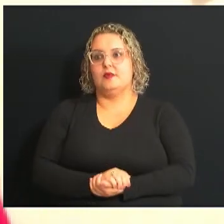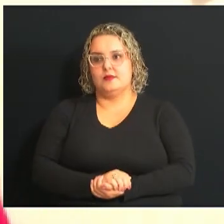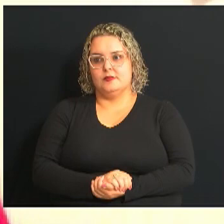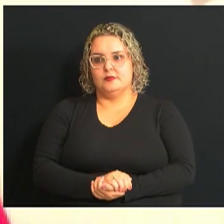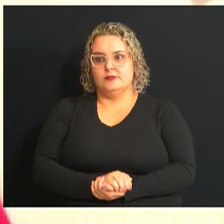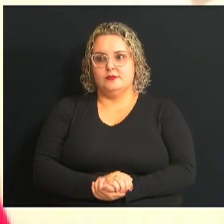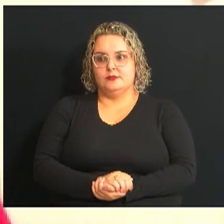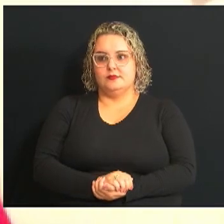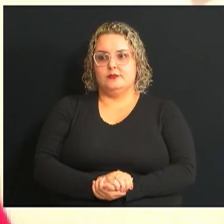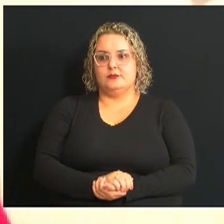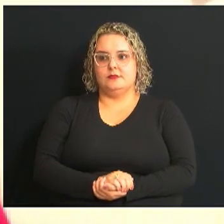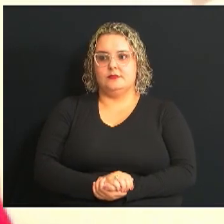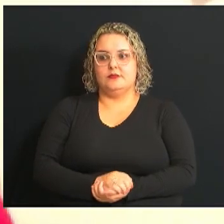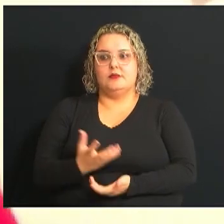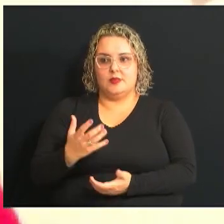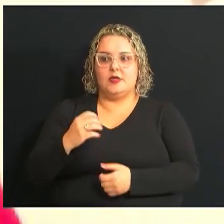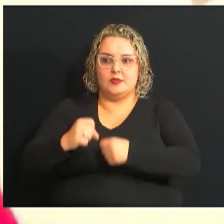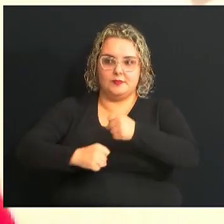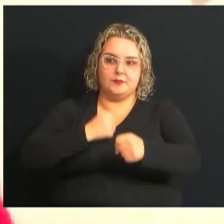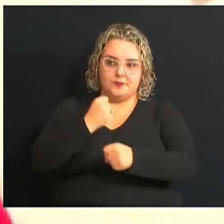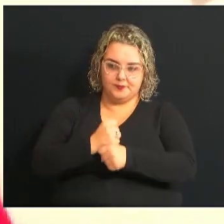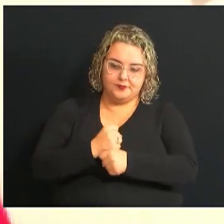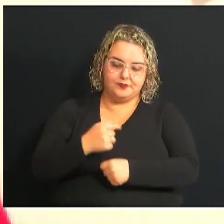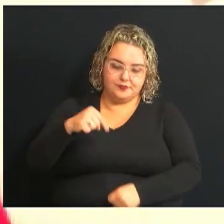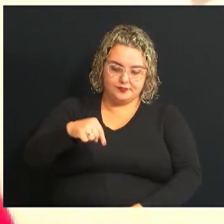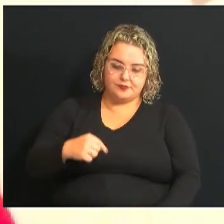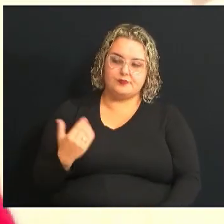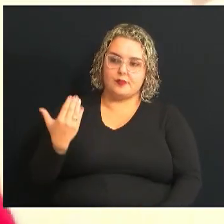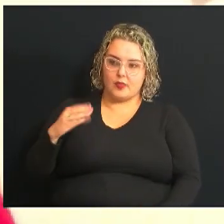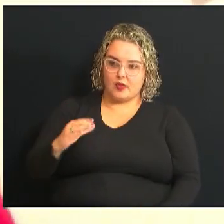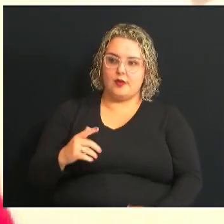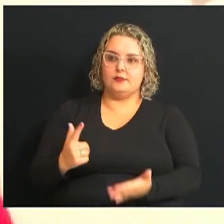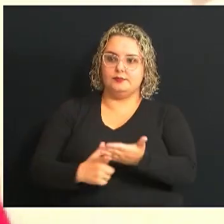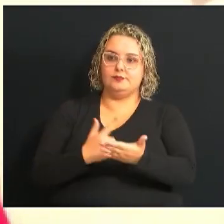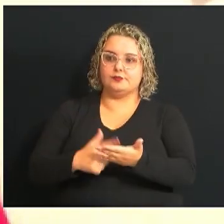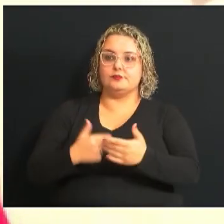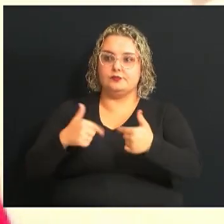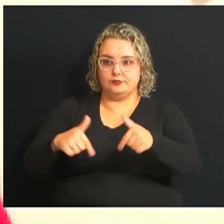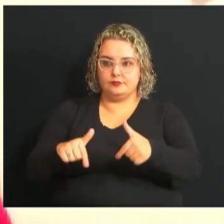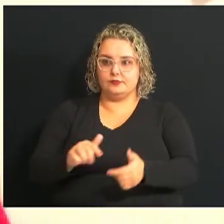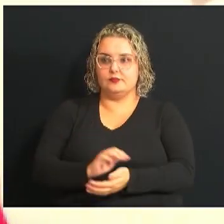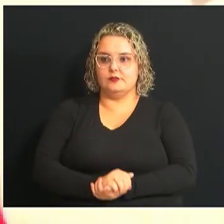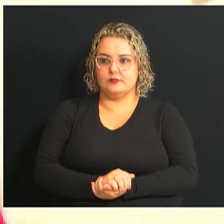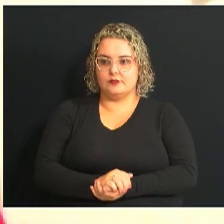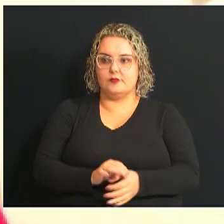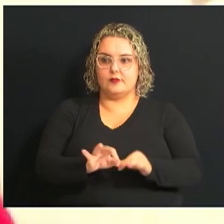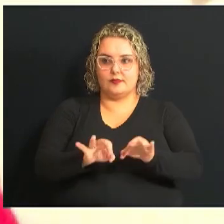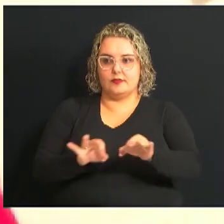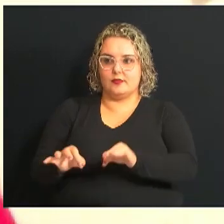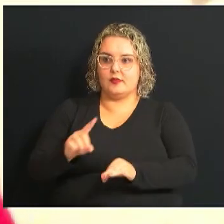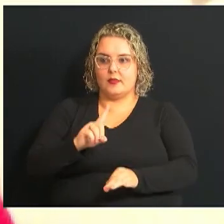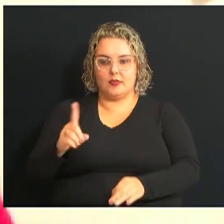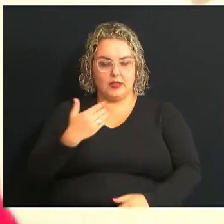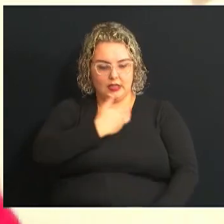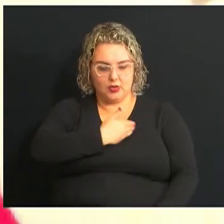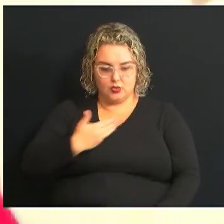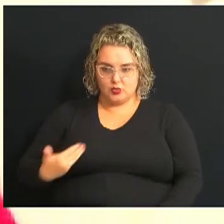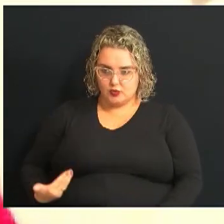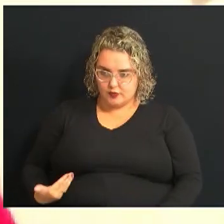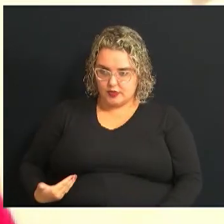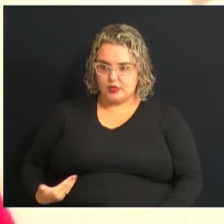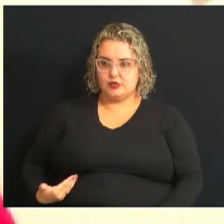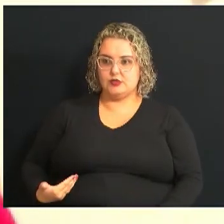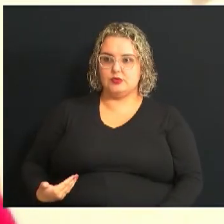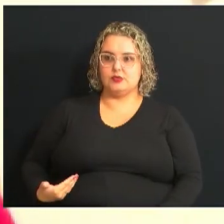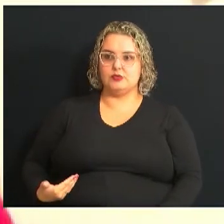publicar mais um esse ano, então eu sou escritora e eu trabalho numa organização não governamental aqui,